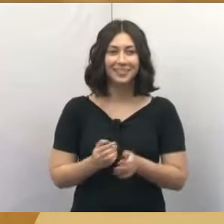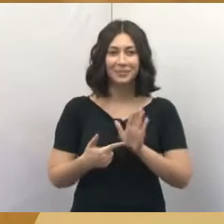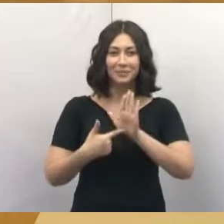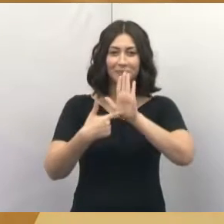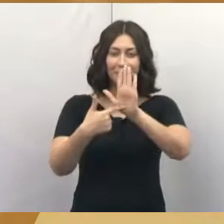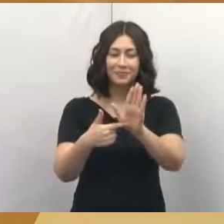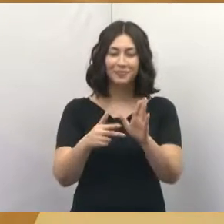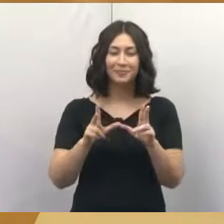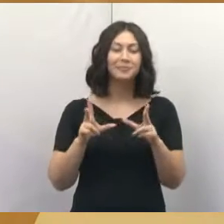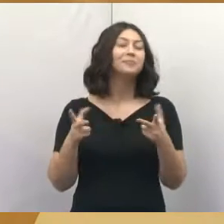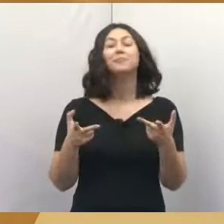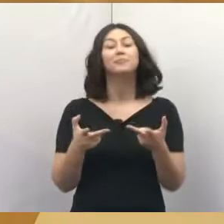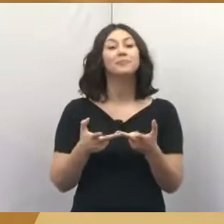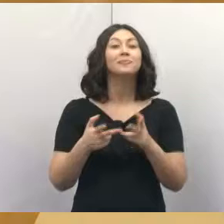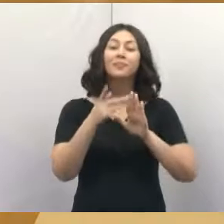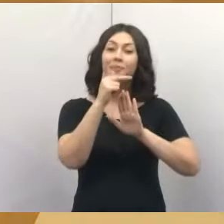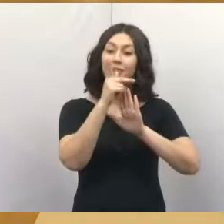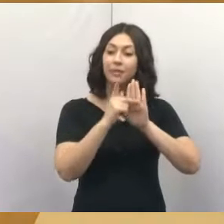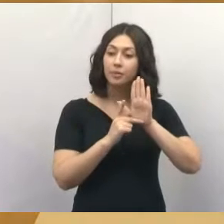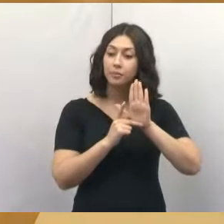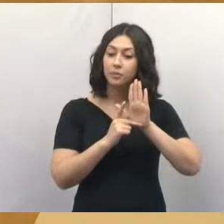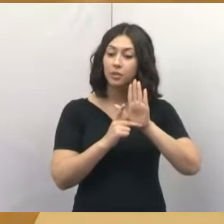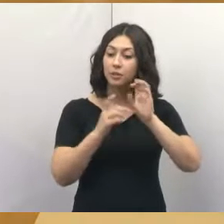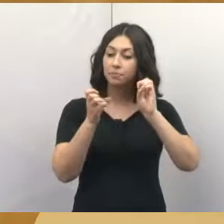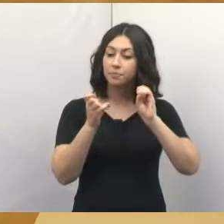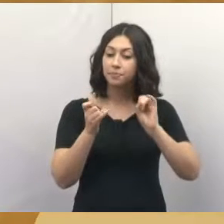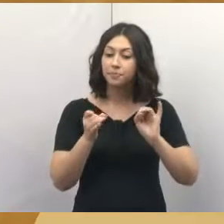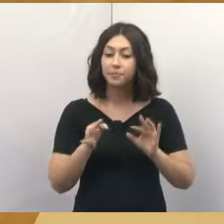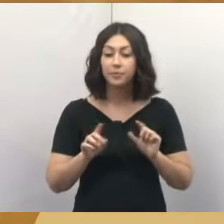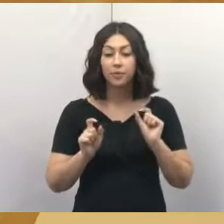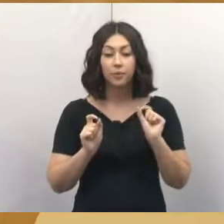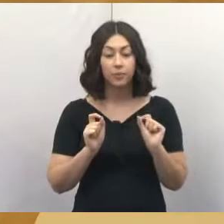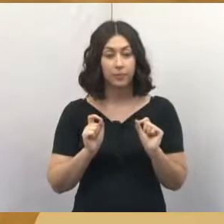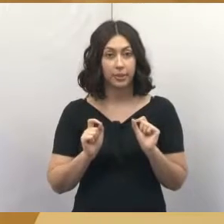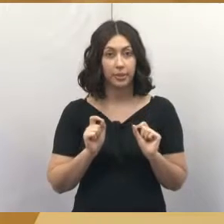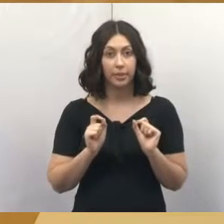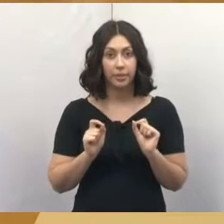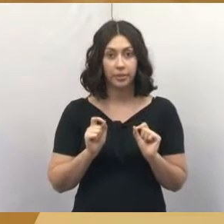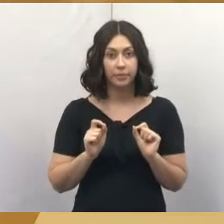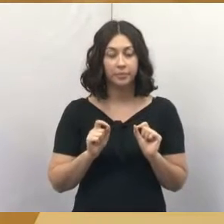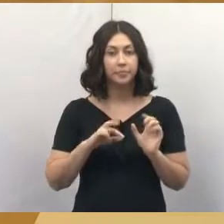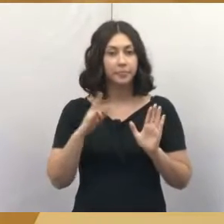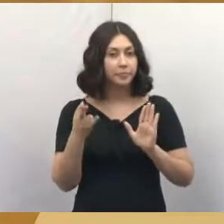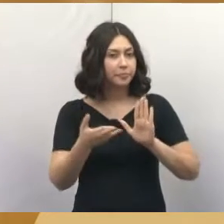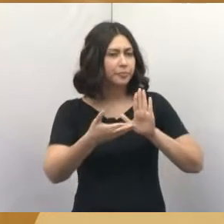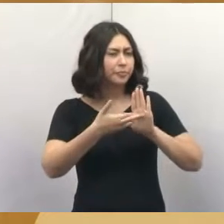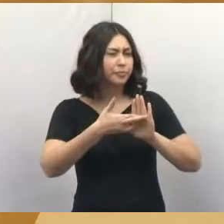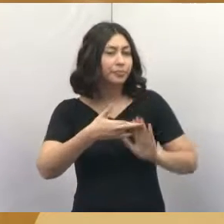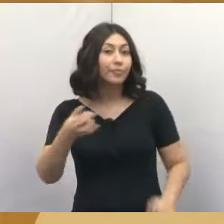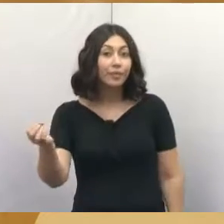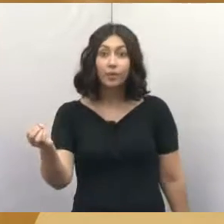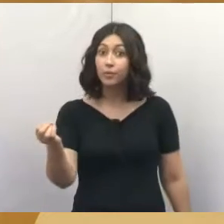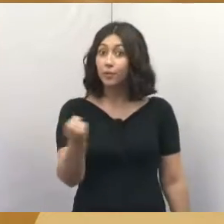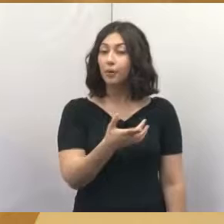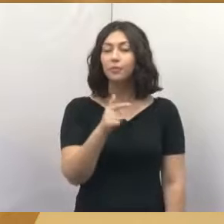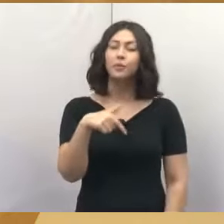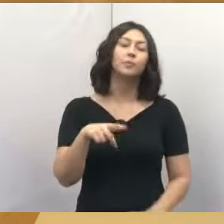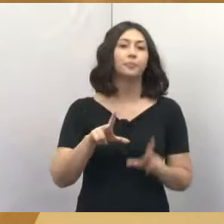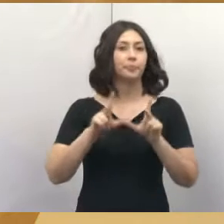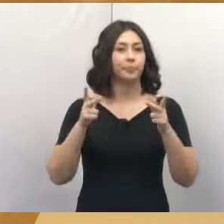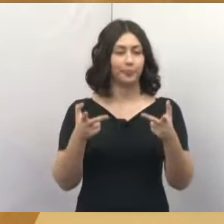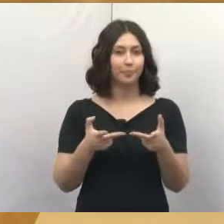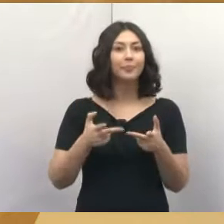casa o presente projeto que dispõe sobre o novo regimento interno da Câmara Municipal de